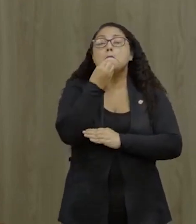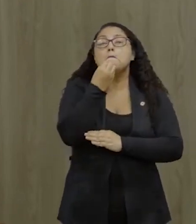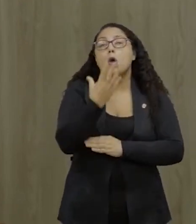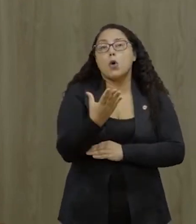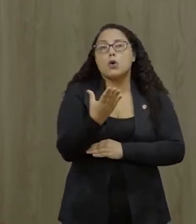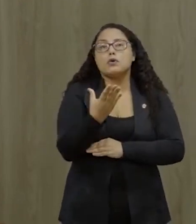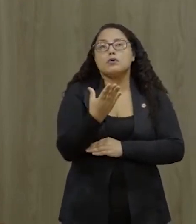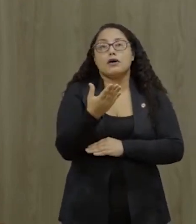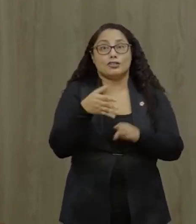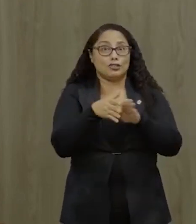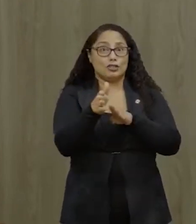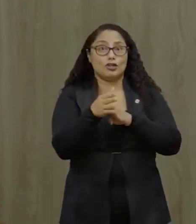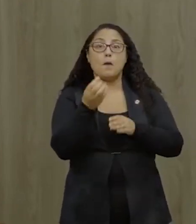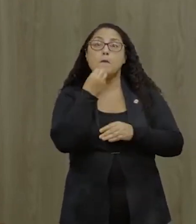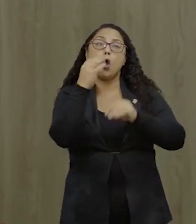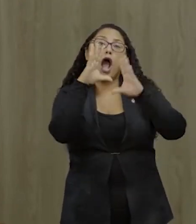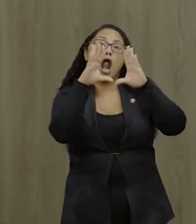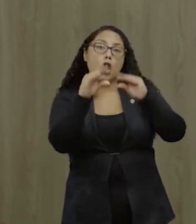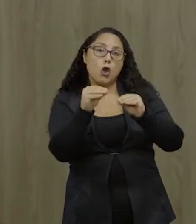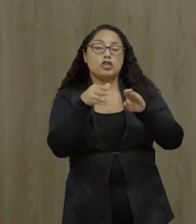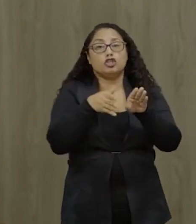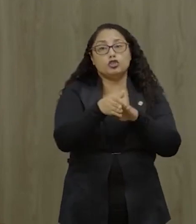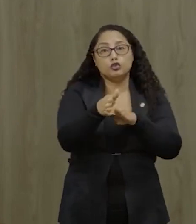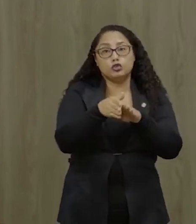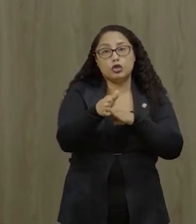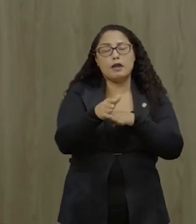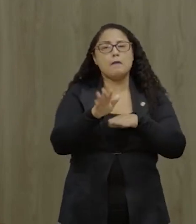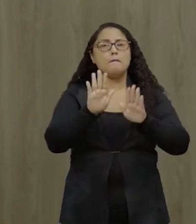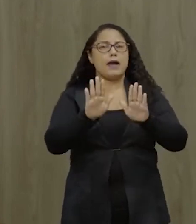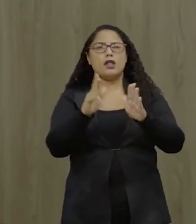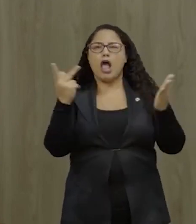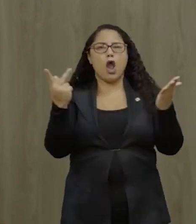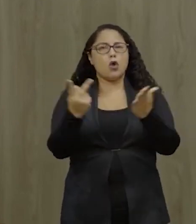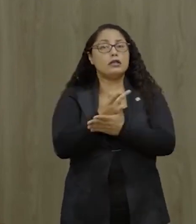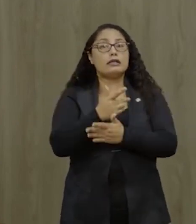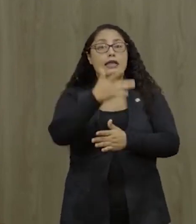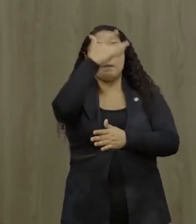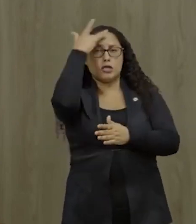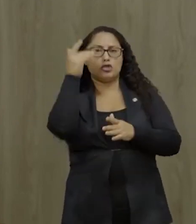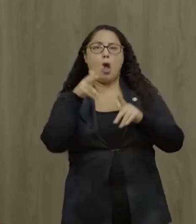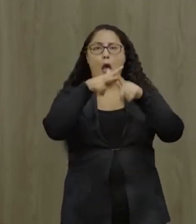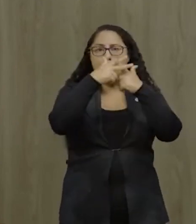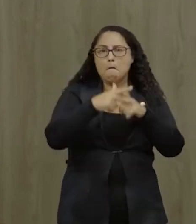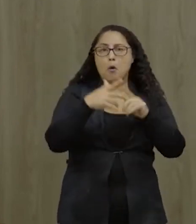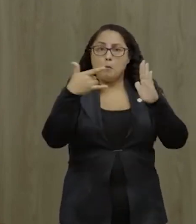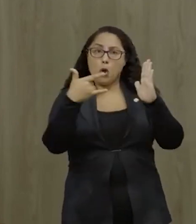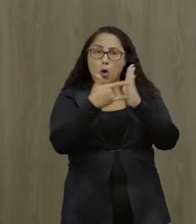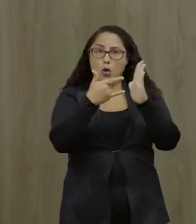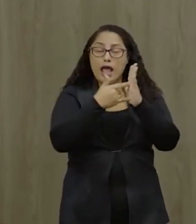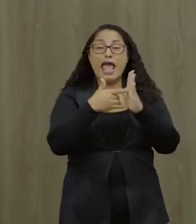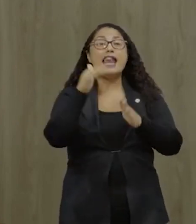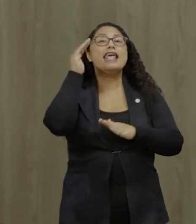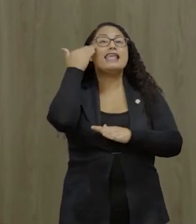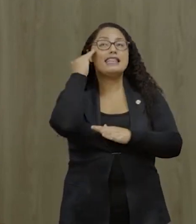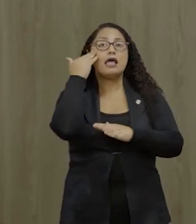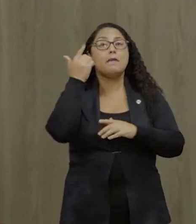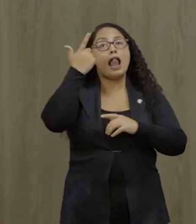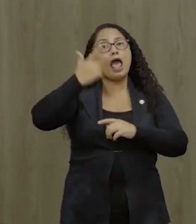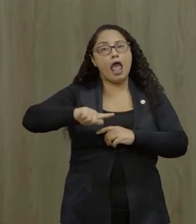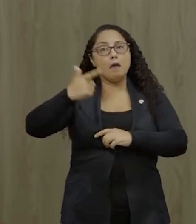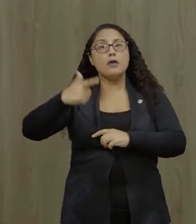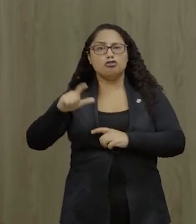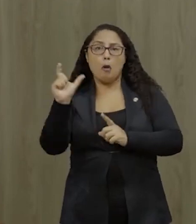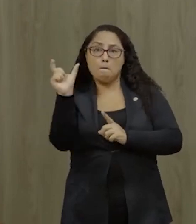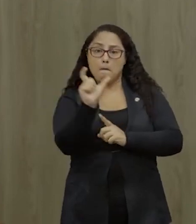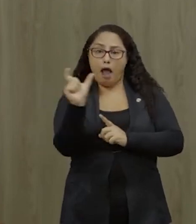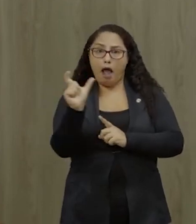boa, sugerir um noite. Então, mas isso não ocorre porque alguém programou essas palavras lá. Ele entende pela